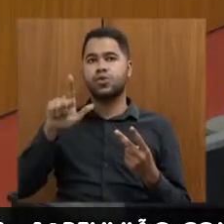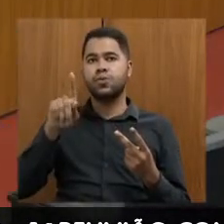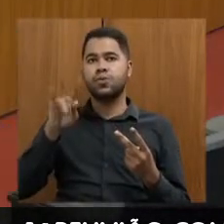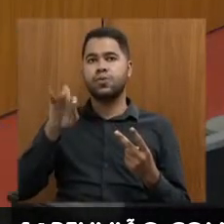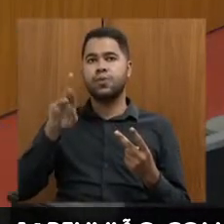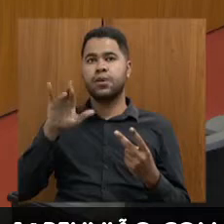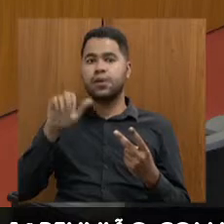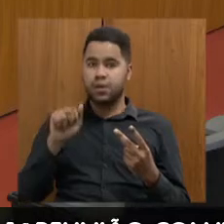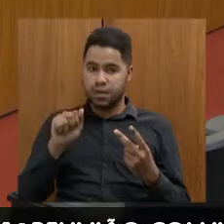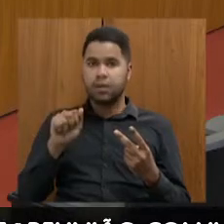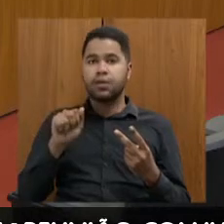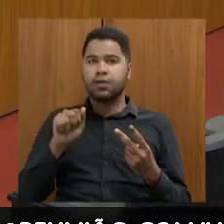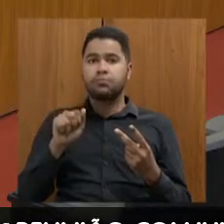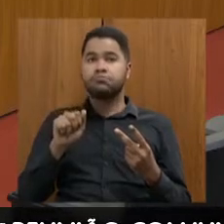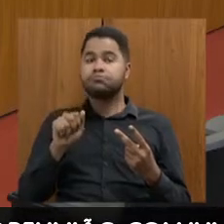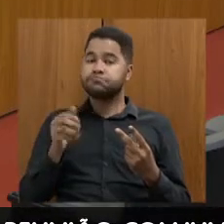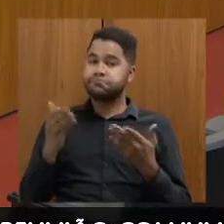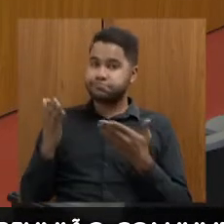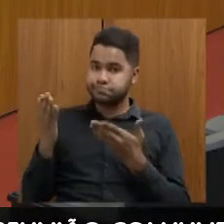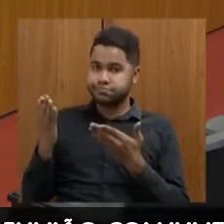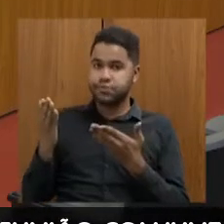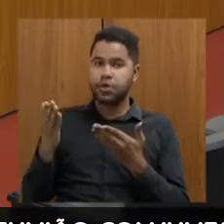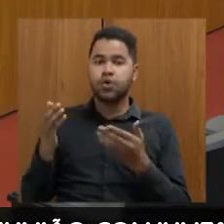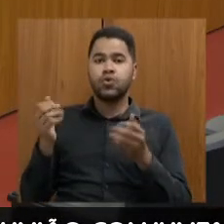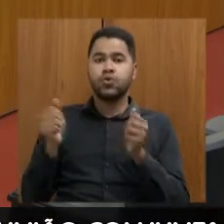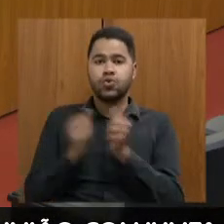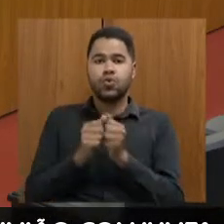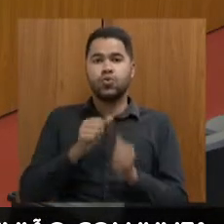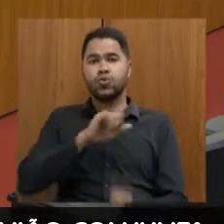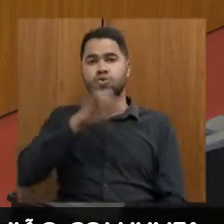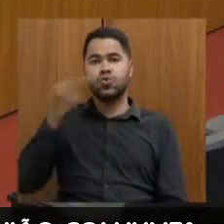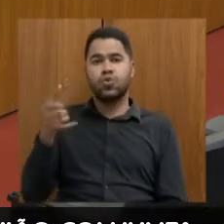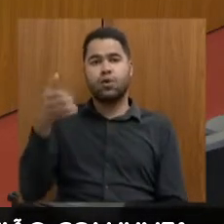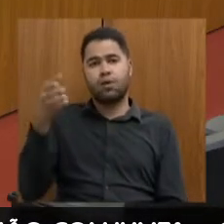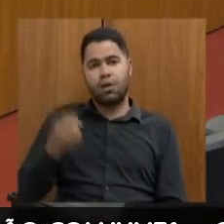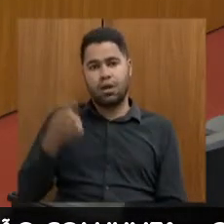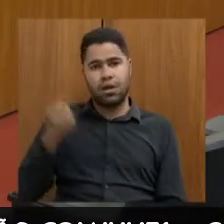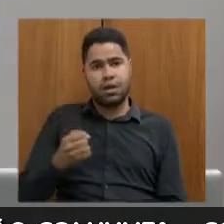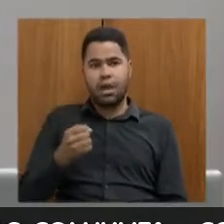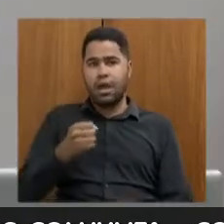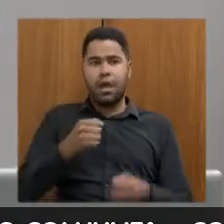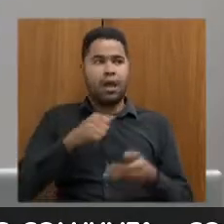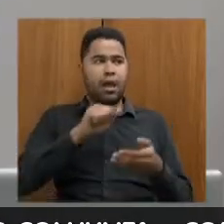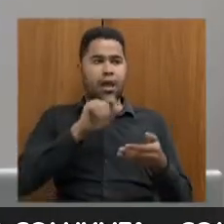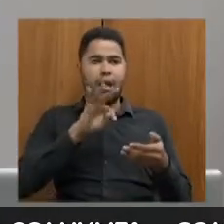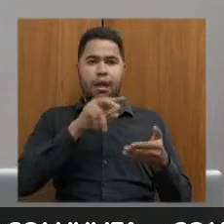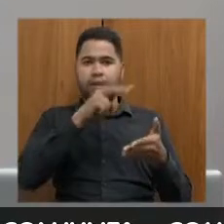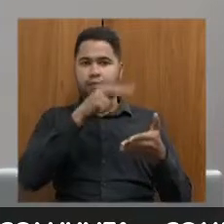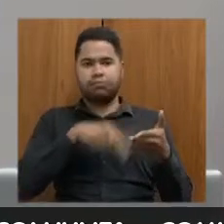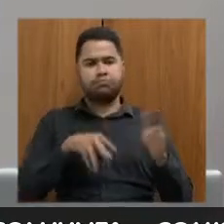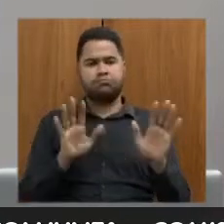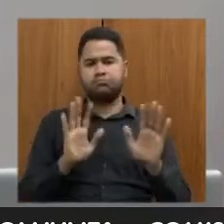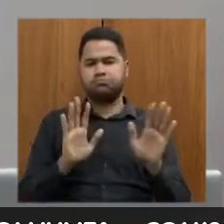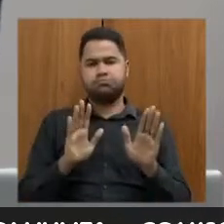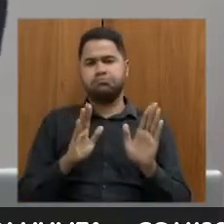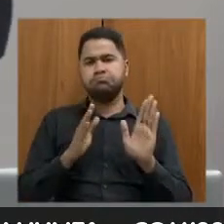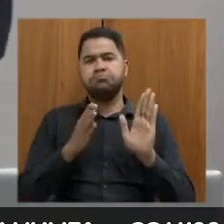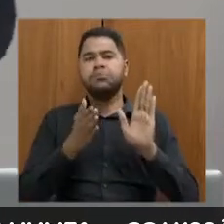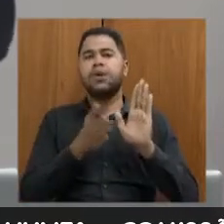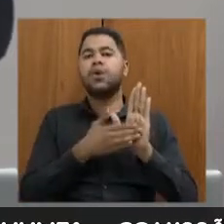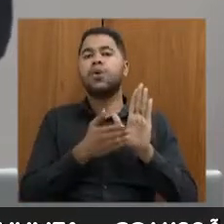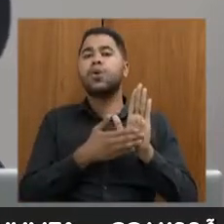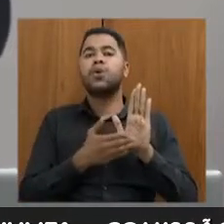com este que Preside o deputado João Leite a presidência informa que não ata ser lida ou se tratar